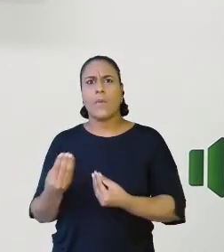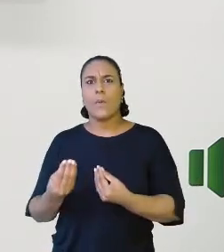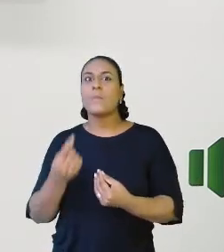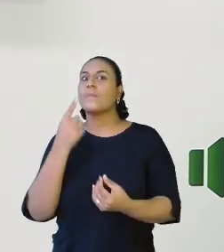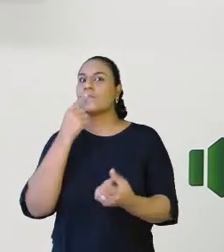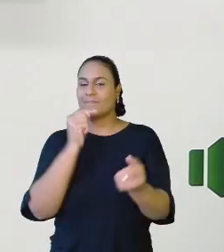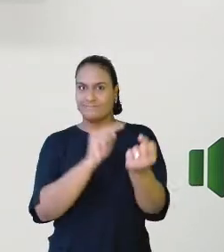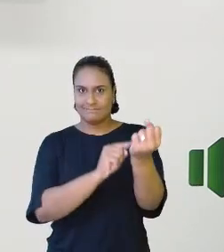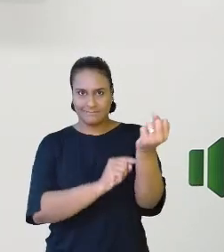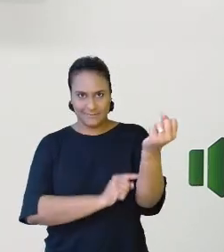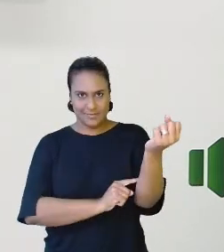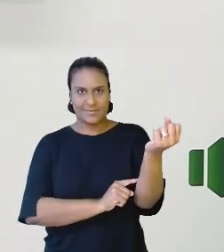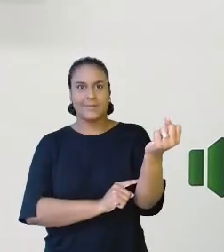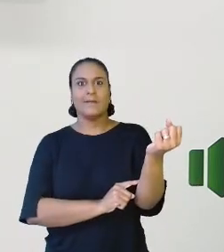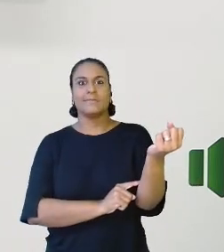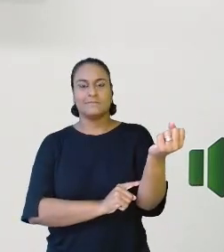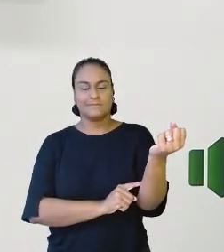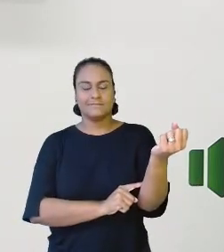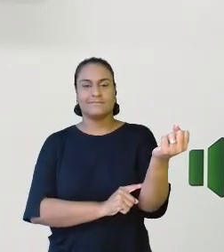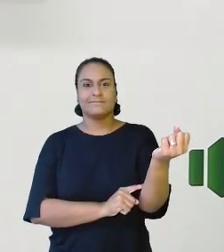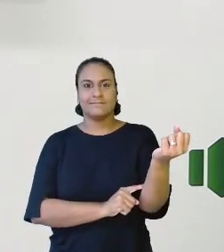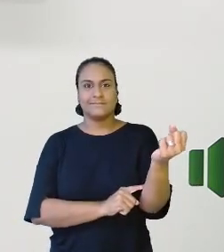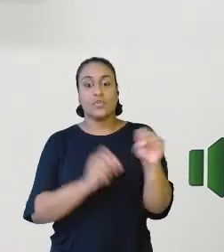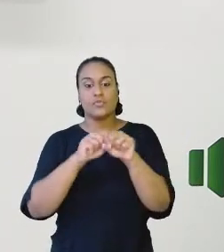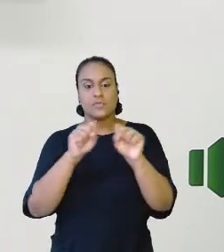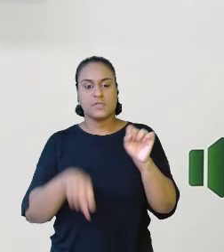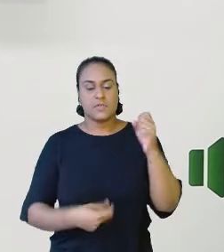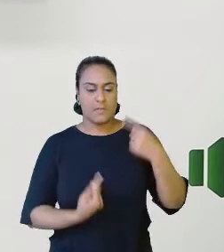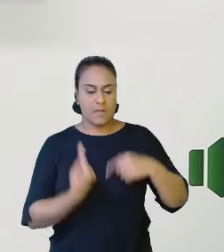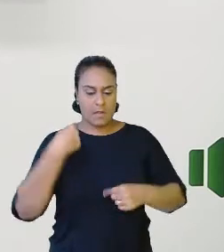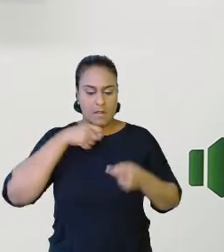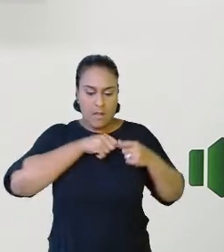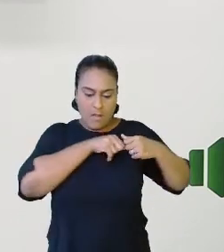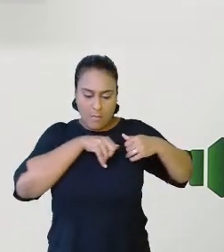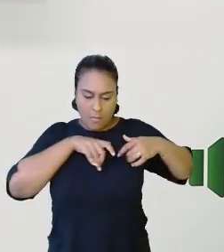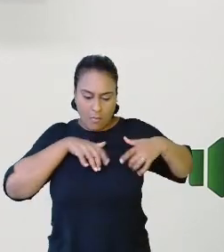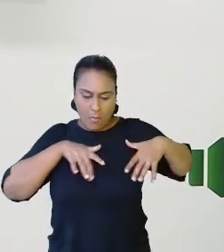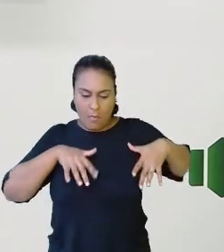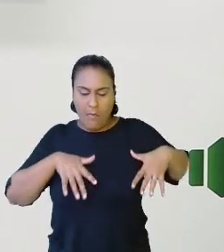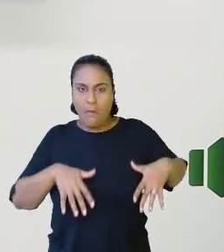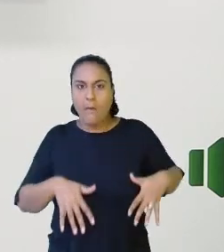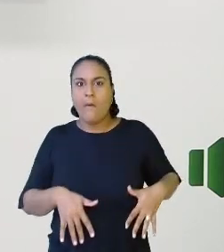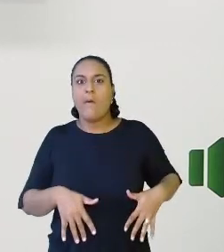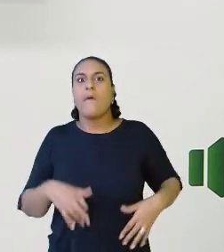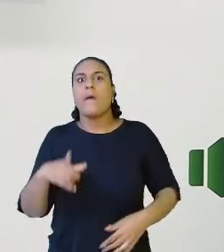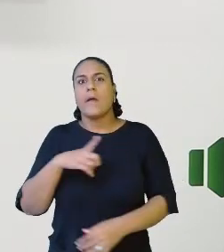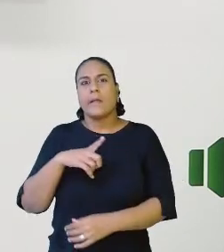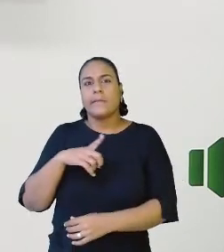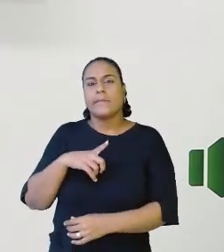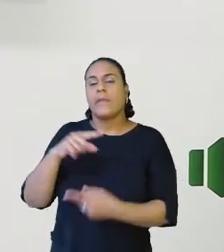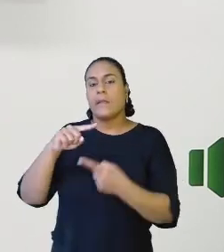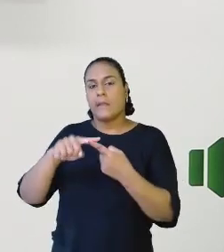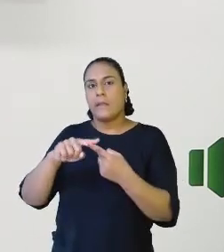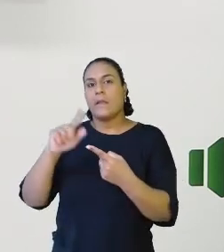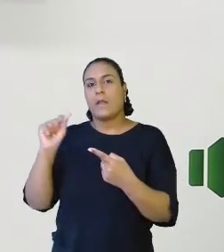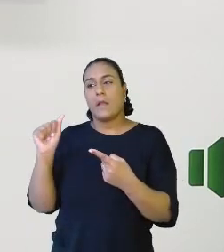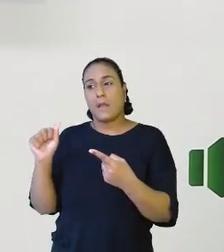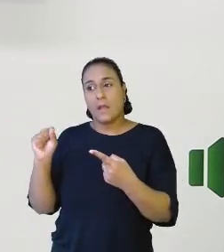sangue, através do sistema circulatório. Então, nós temos o gás carbônico,